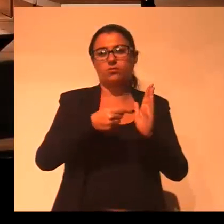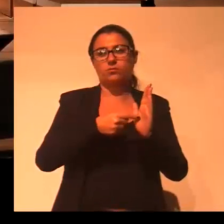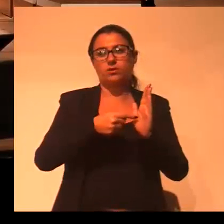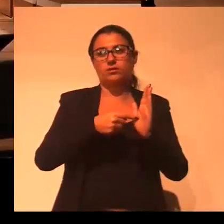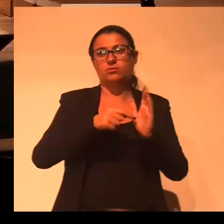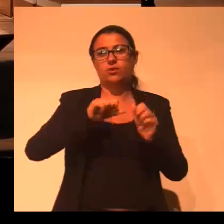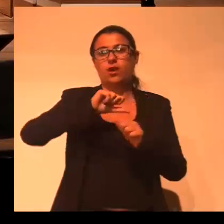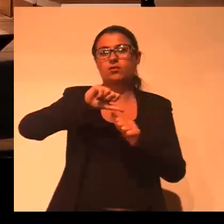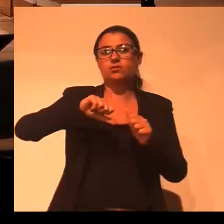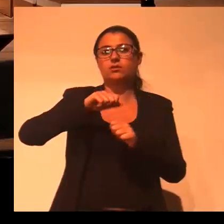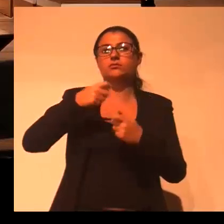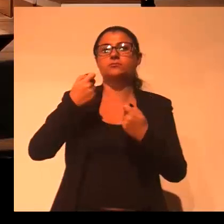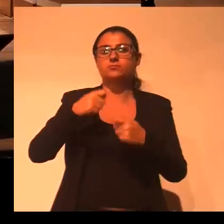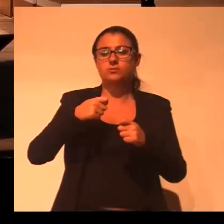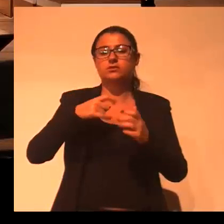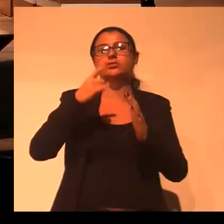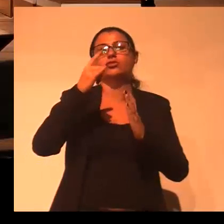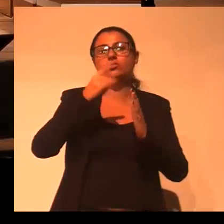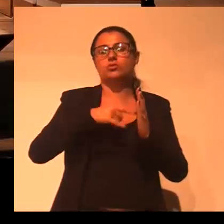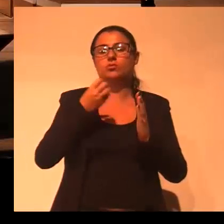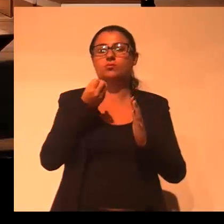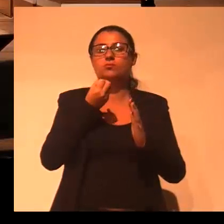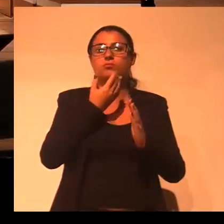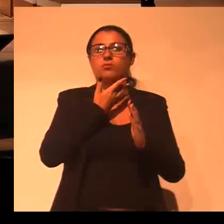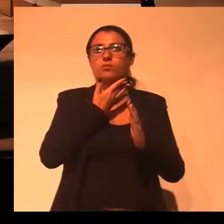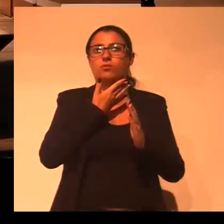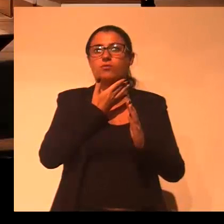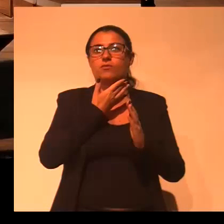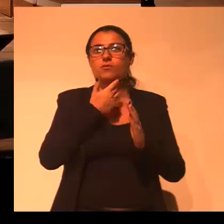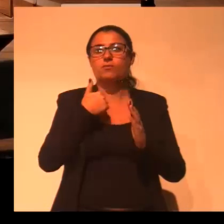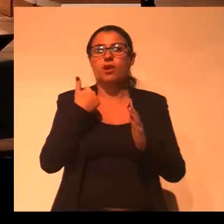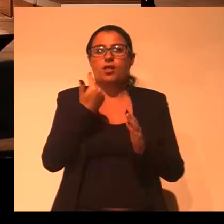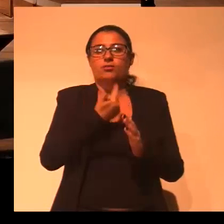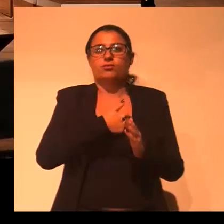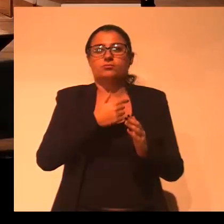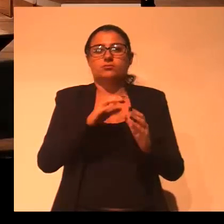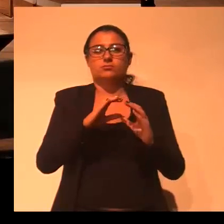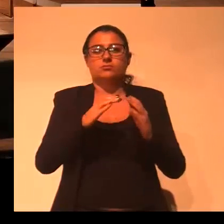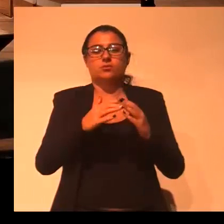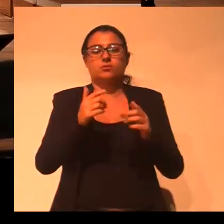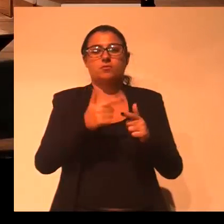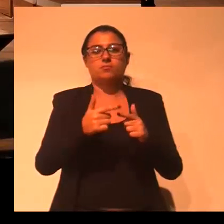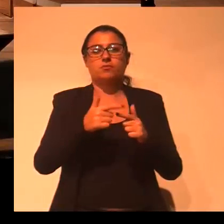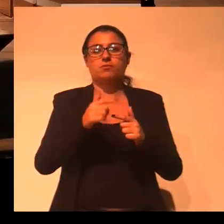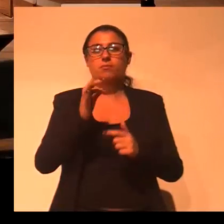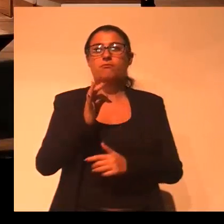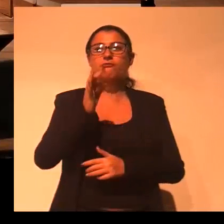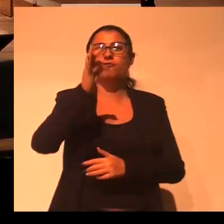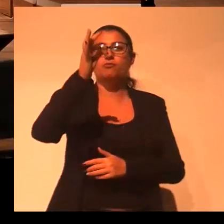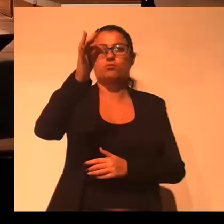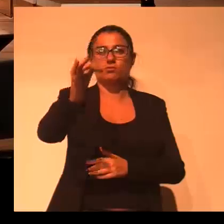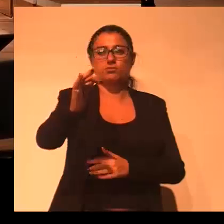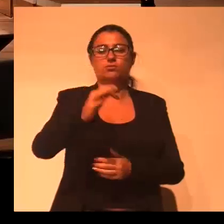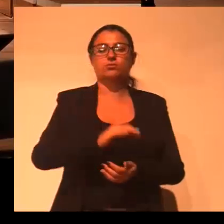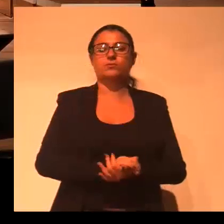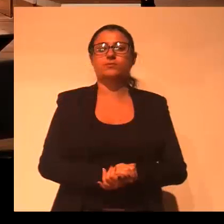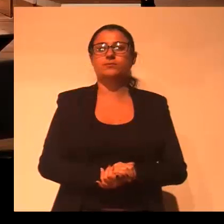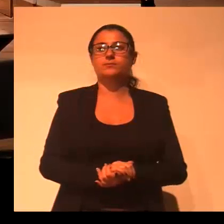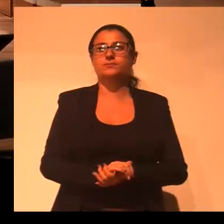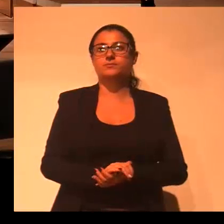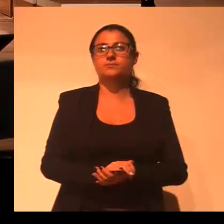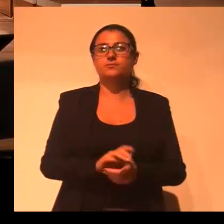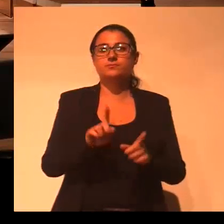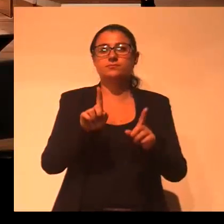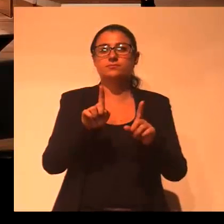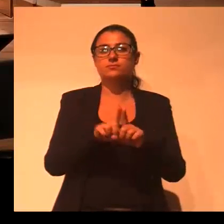que ser notificado, para a nossa comissão não ter problemas futuros lá na frente. Deixo esse registro aqui na noite de hoje.